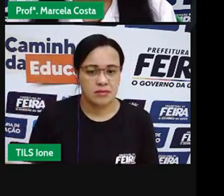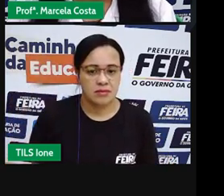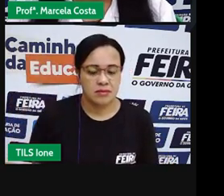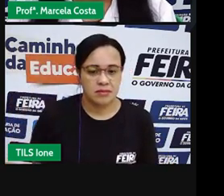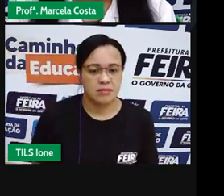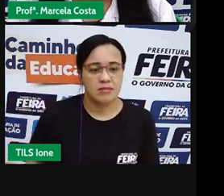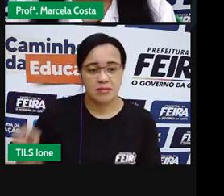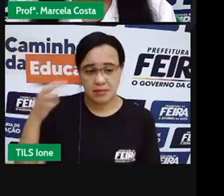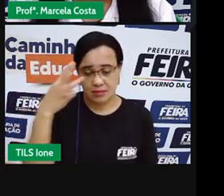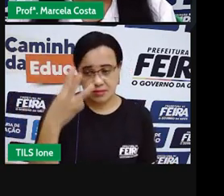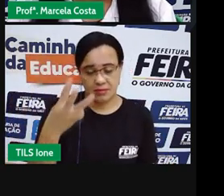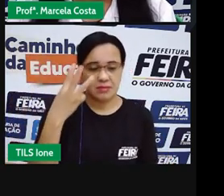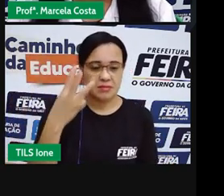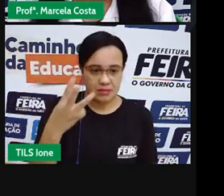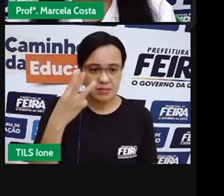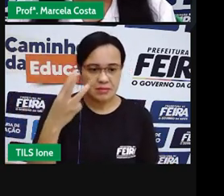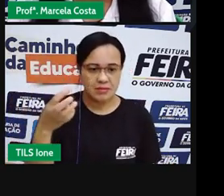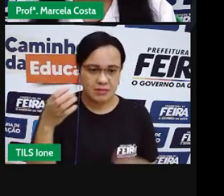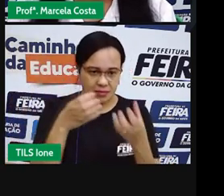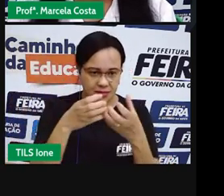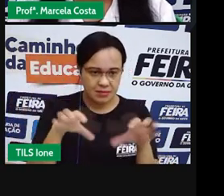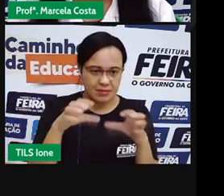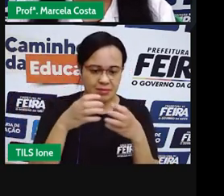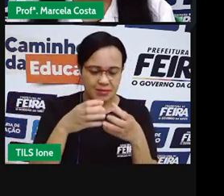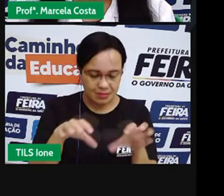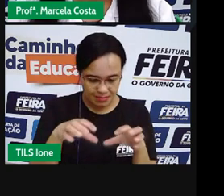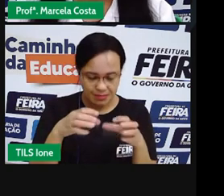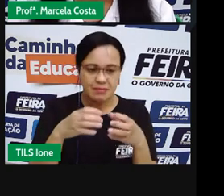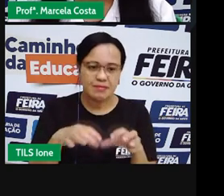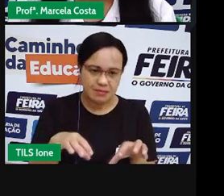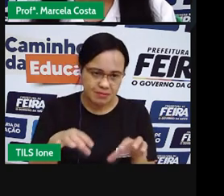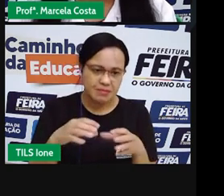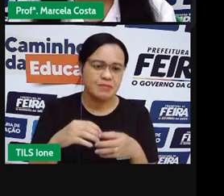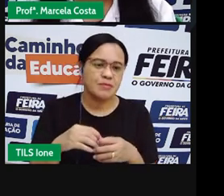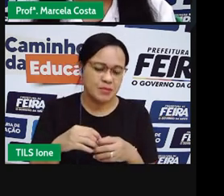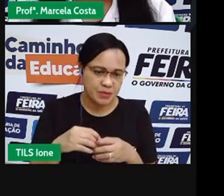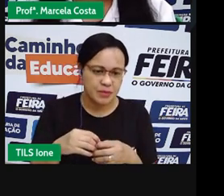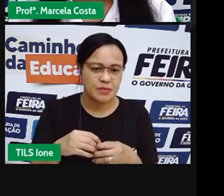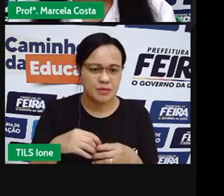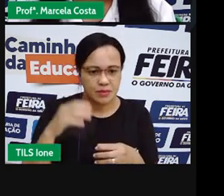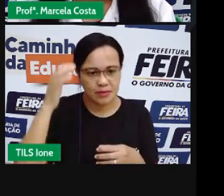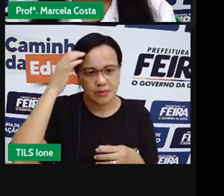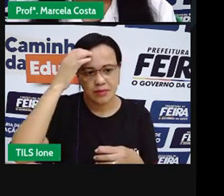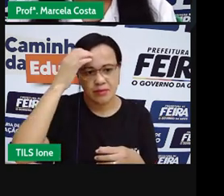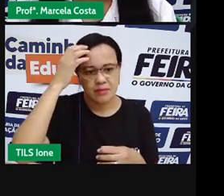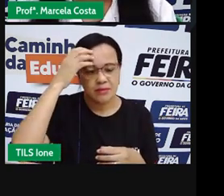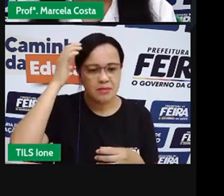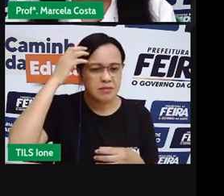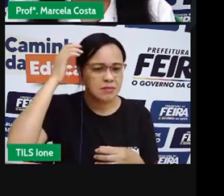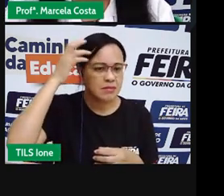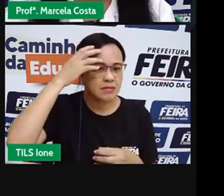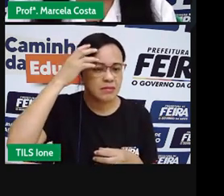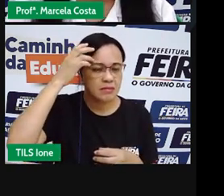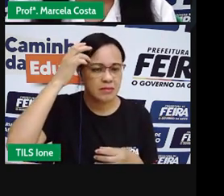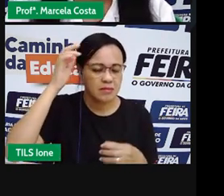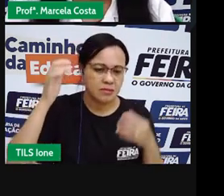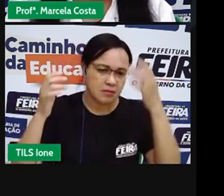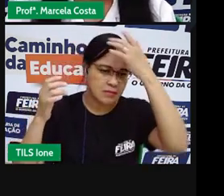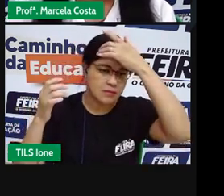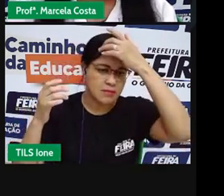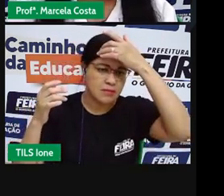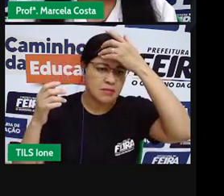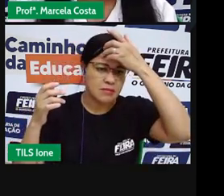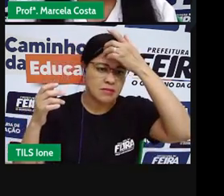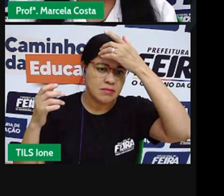Então, foi 3 ovos que foram pegos aí por Dona Ana para fazer o bolo. Eu vou vir aqui nessa